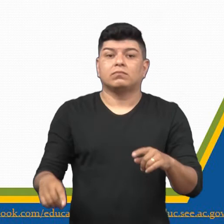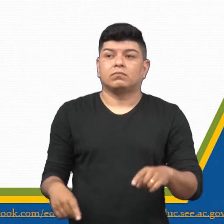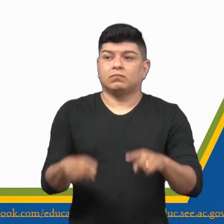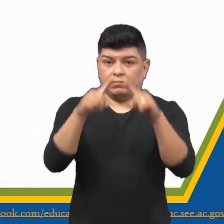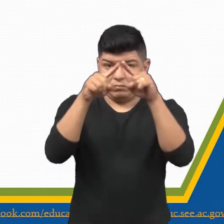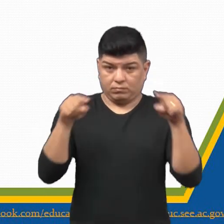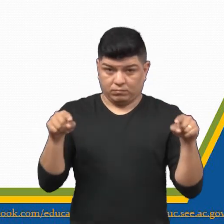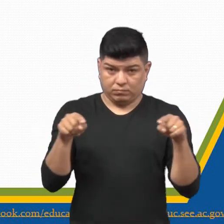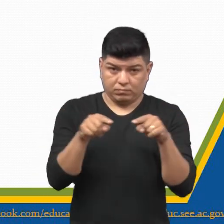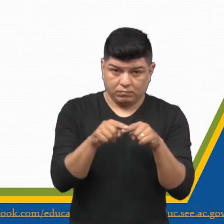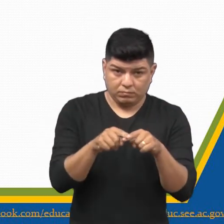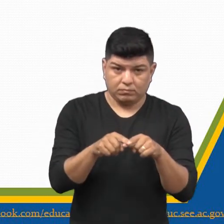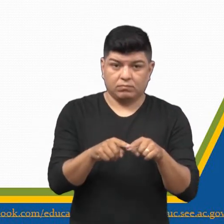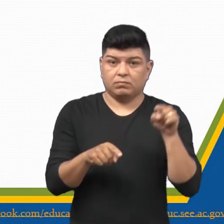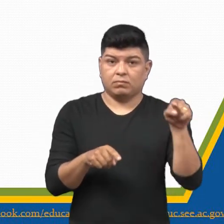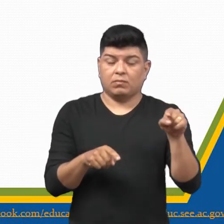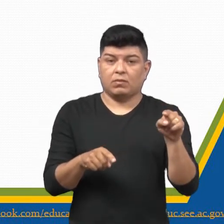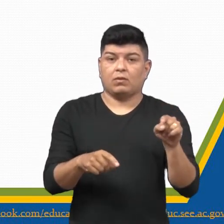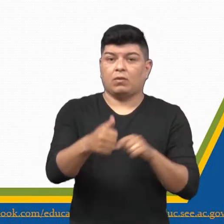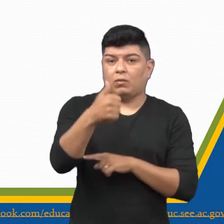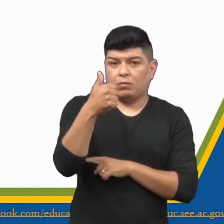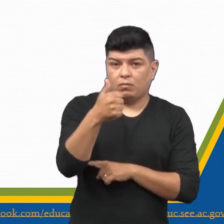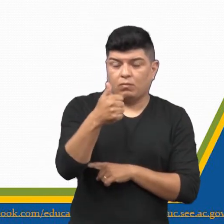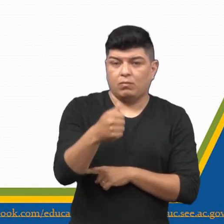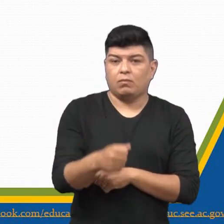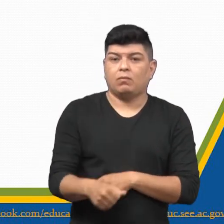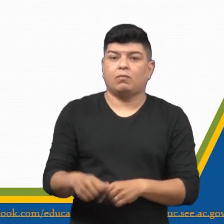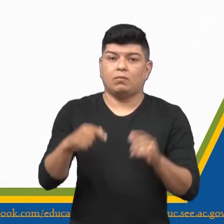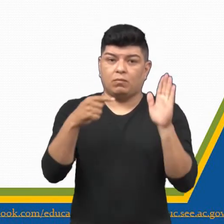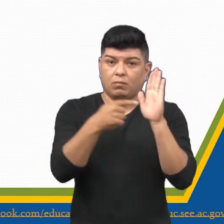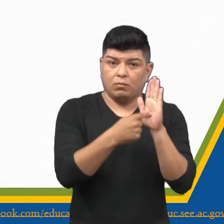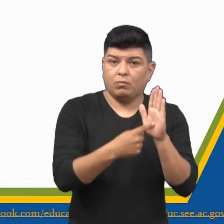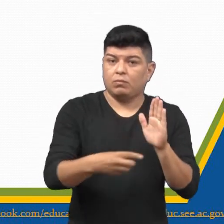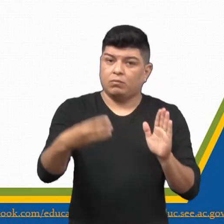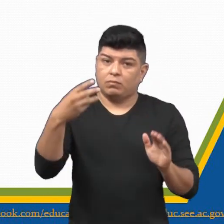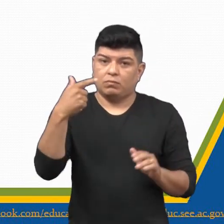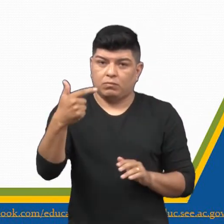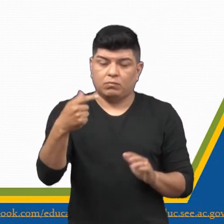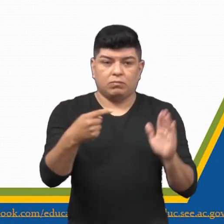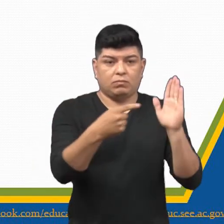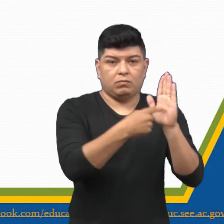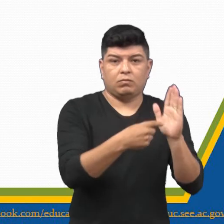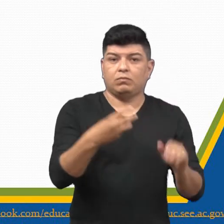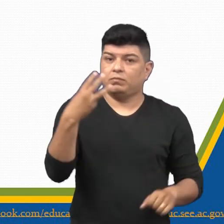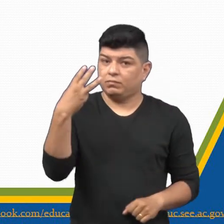em que eu tenho o ponto 1, o ponto 2 e o ponto 3.